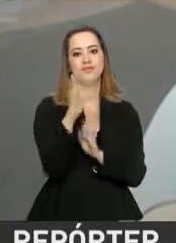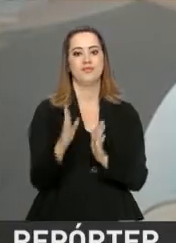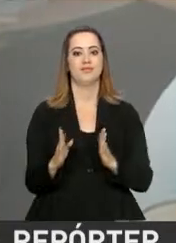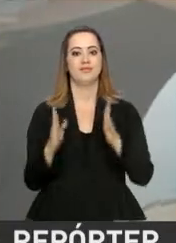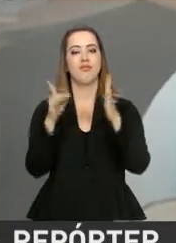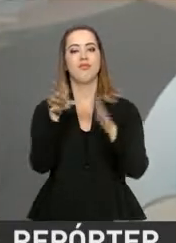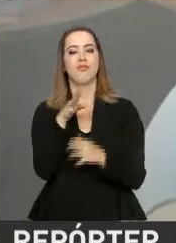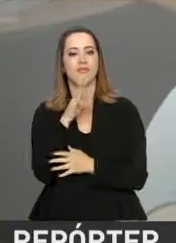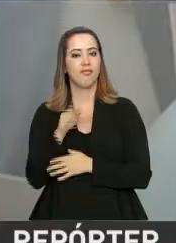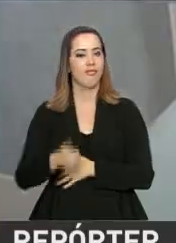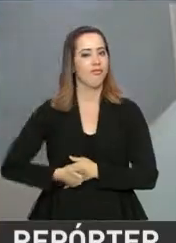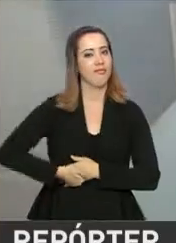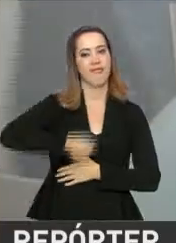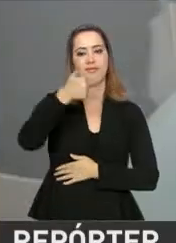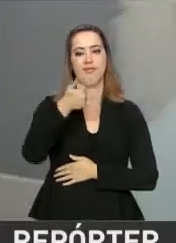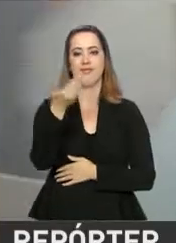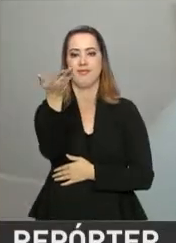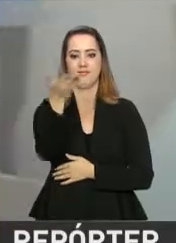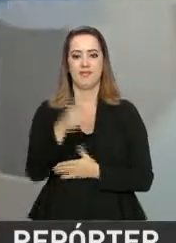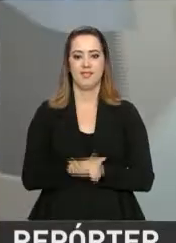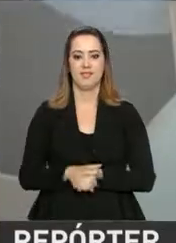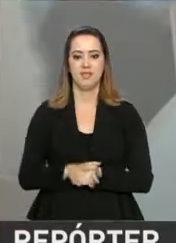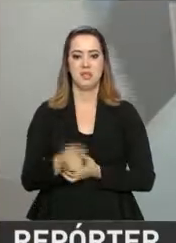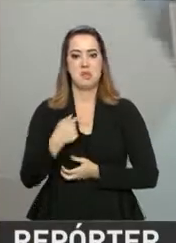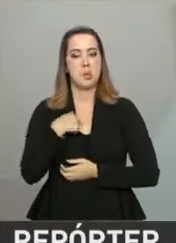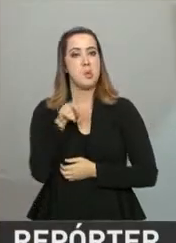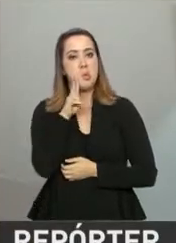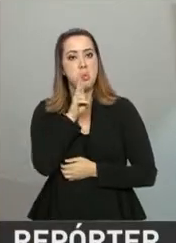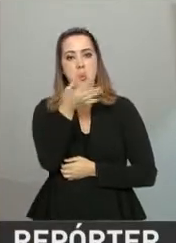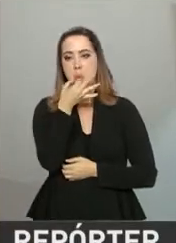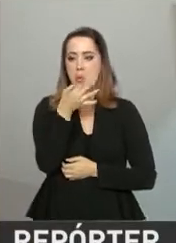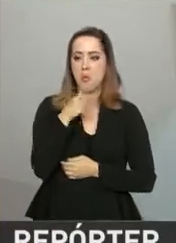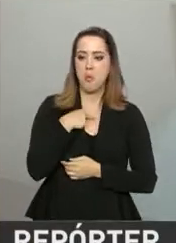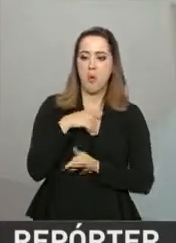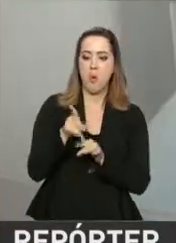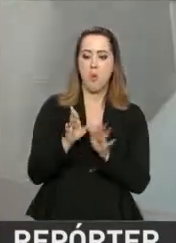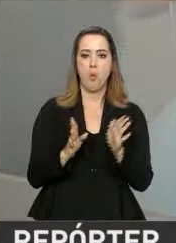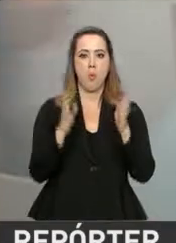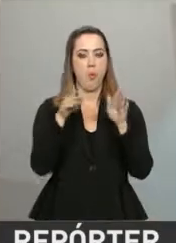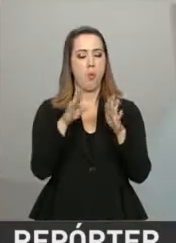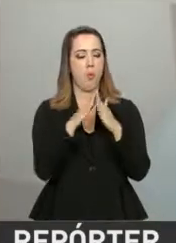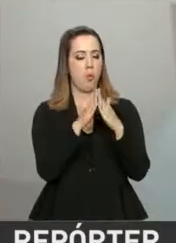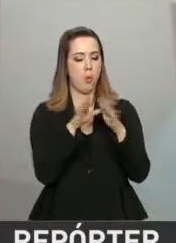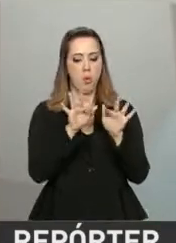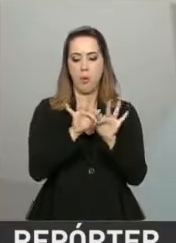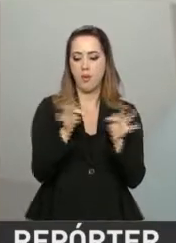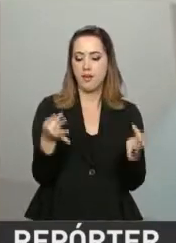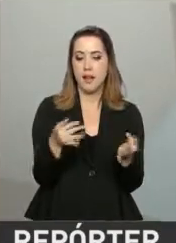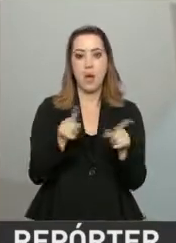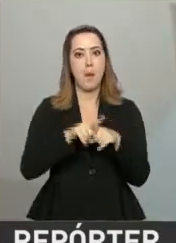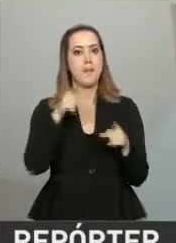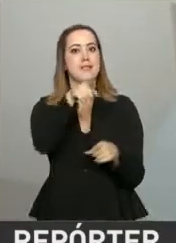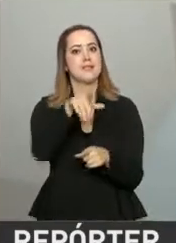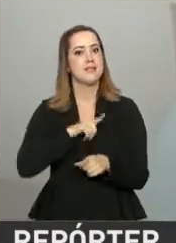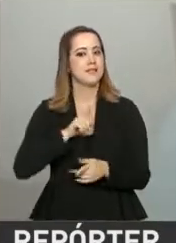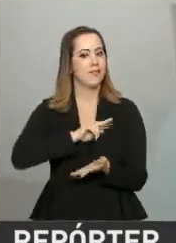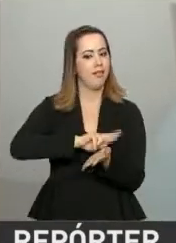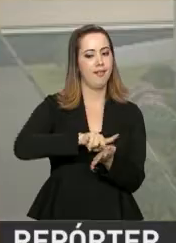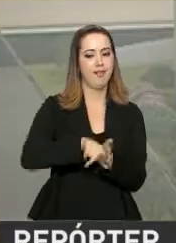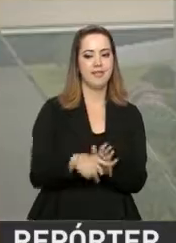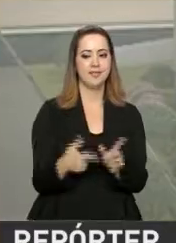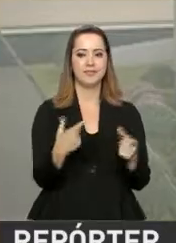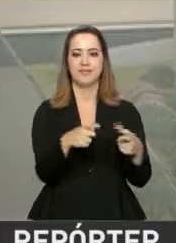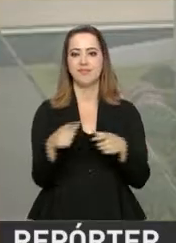até superou as expectativas acha que é encontrar um bem básico bem simples Nossa está aqui tá me surpreendendo tem bastante